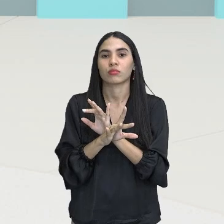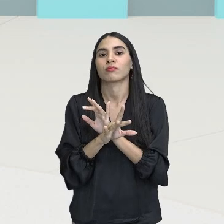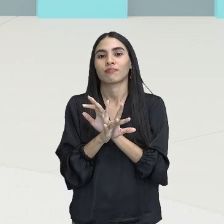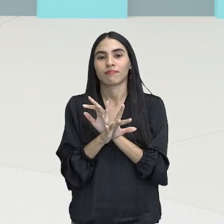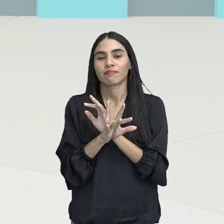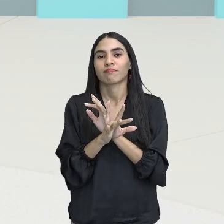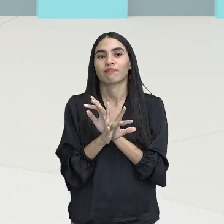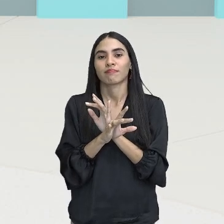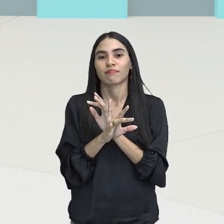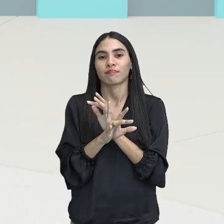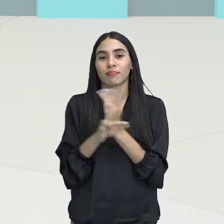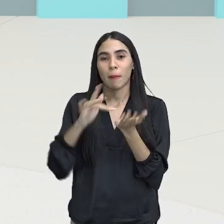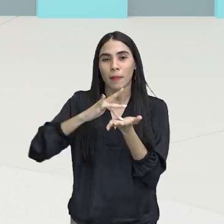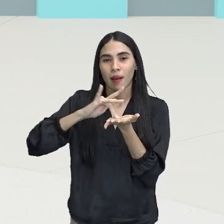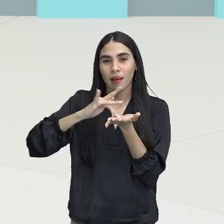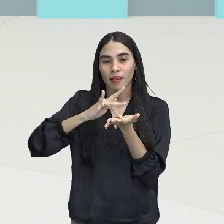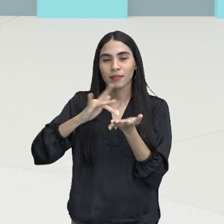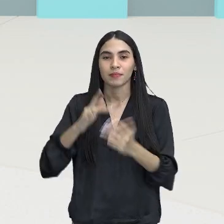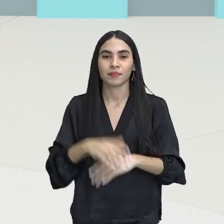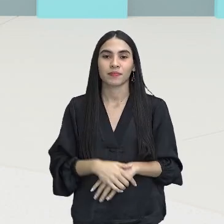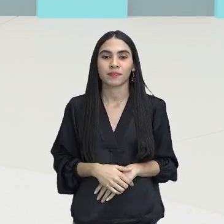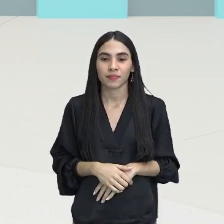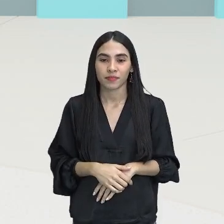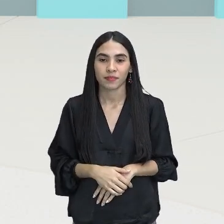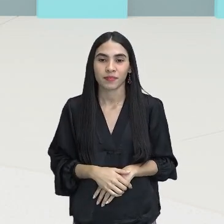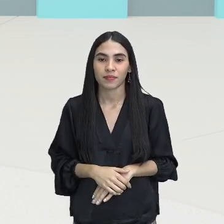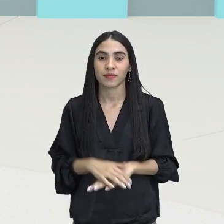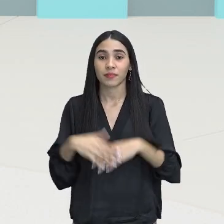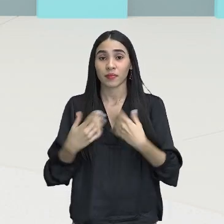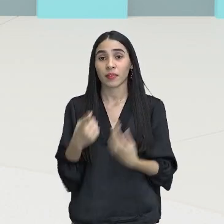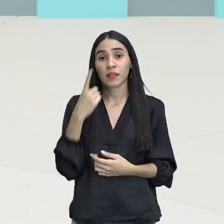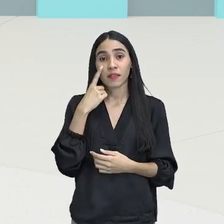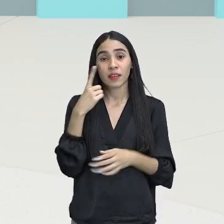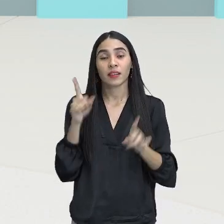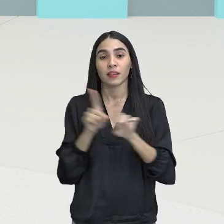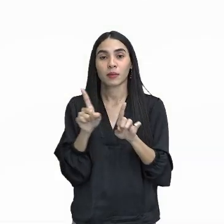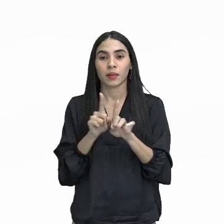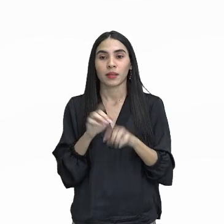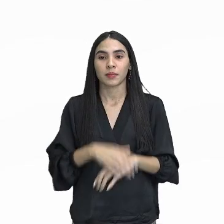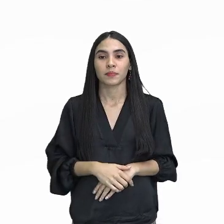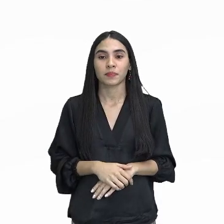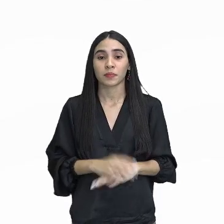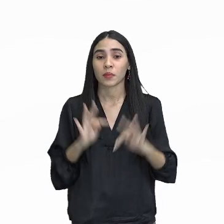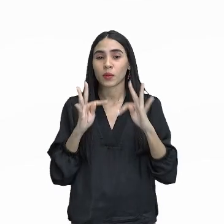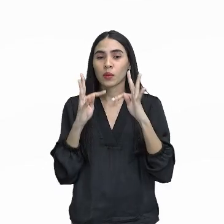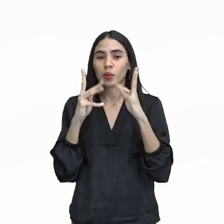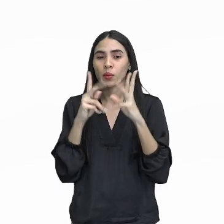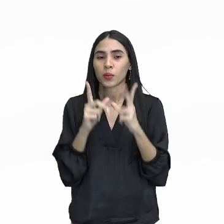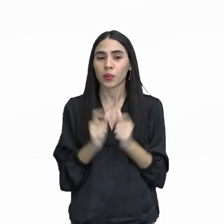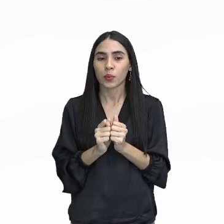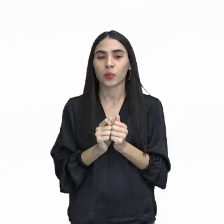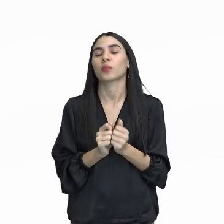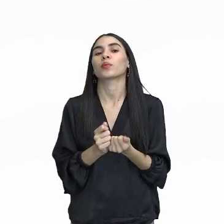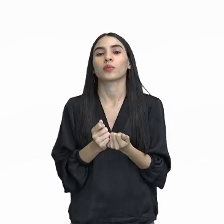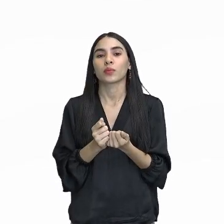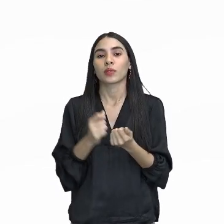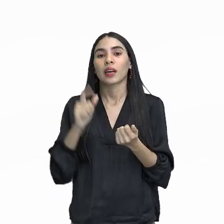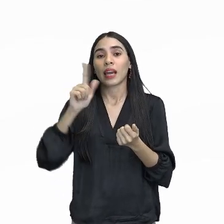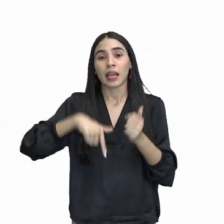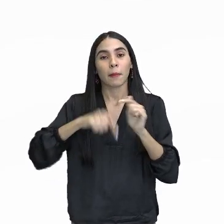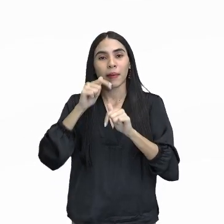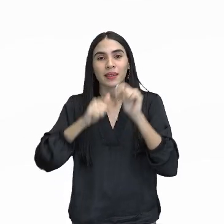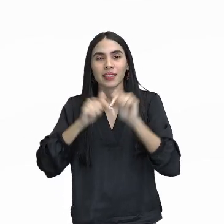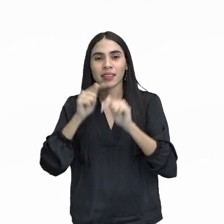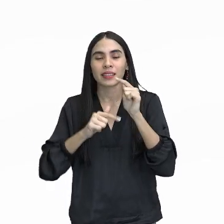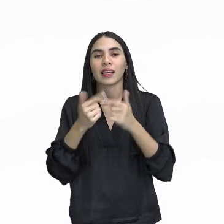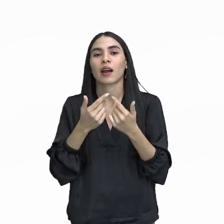forma digital. Assim, vamos observar que tudo isso foram meios e ferramentas